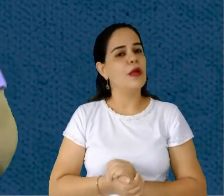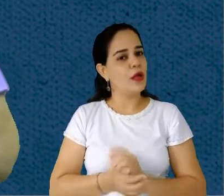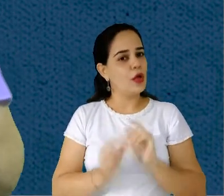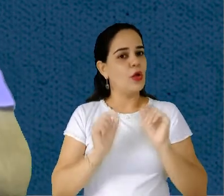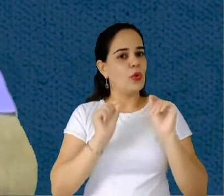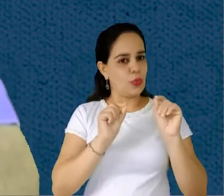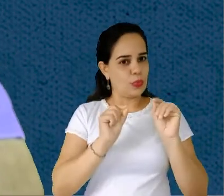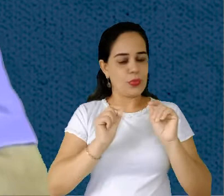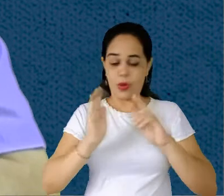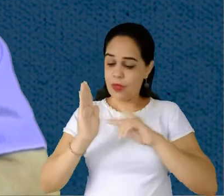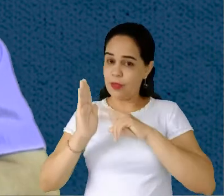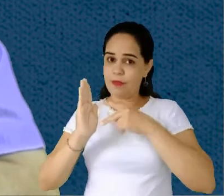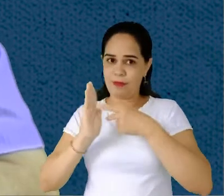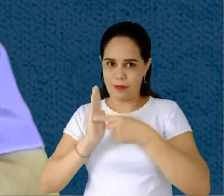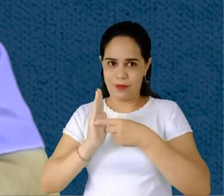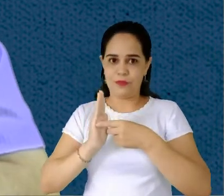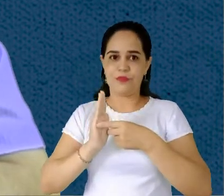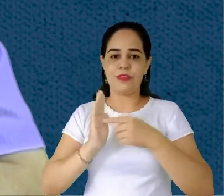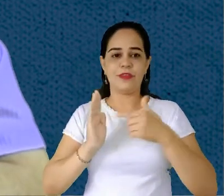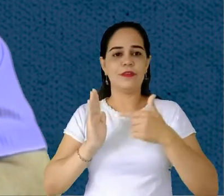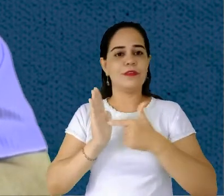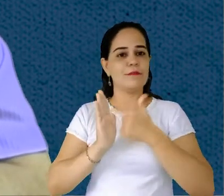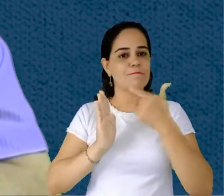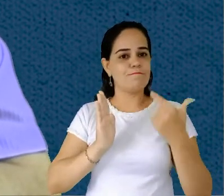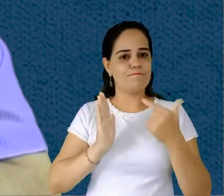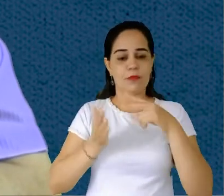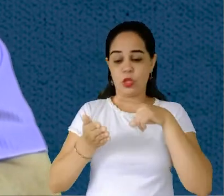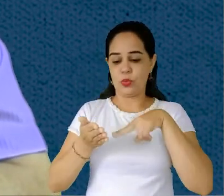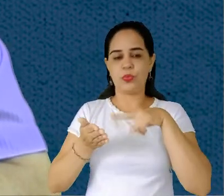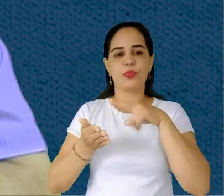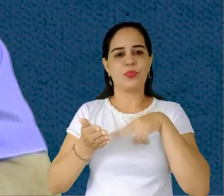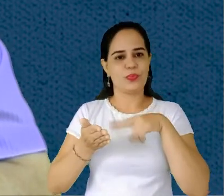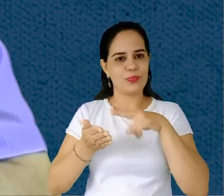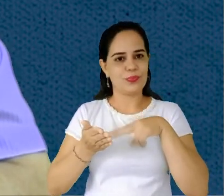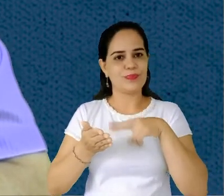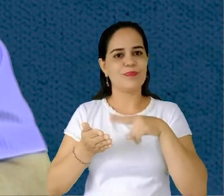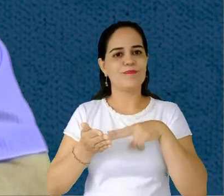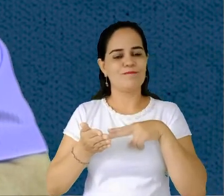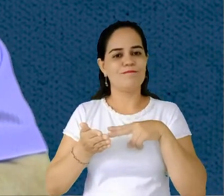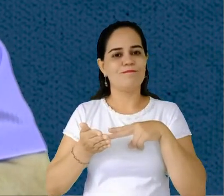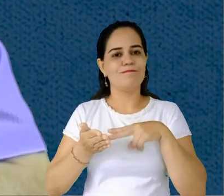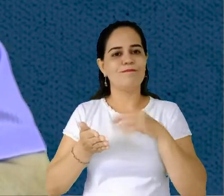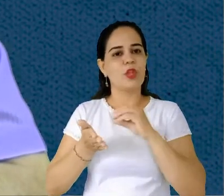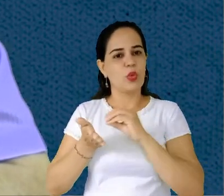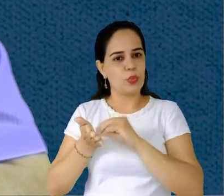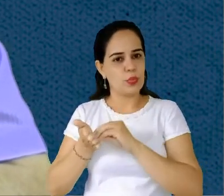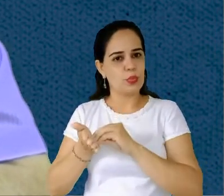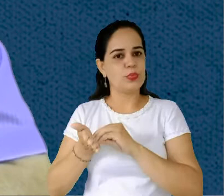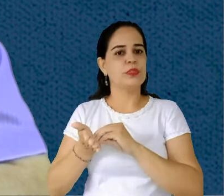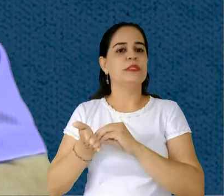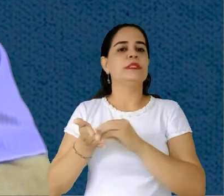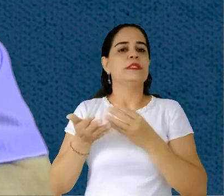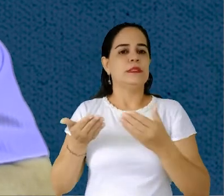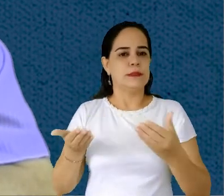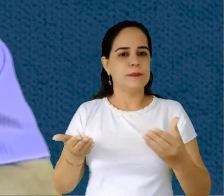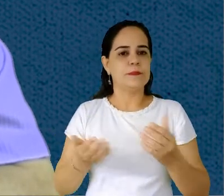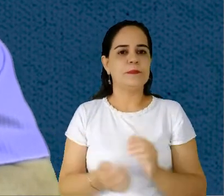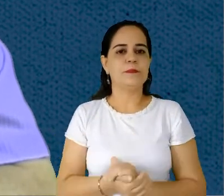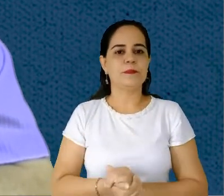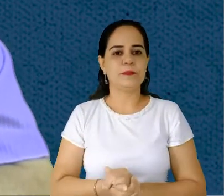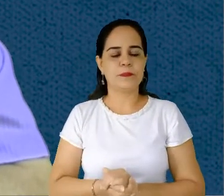Este, pois, é o sentido da segunda leitura que nós acabamos de ouvir, na leitura do livro